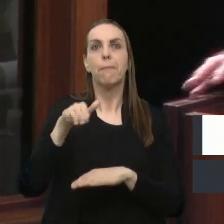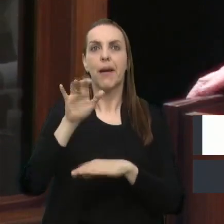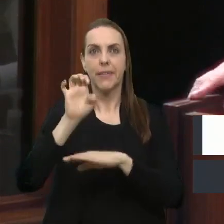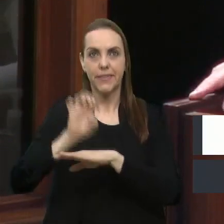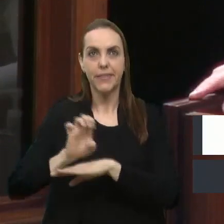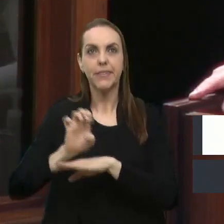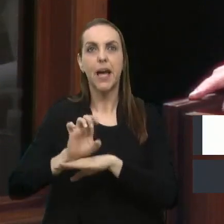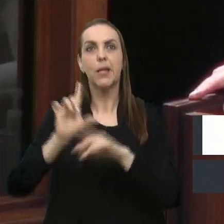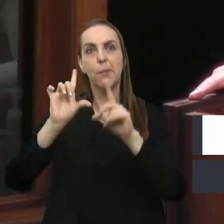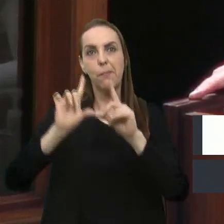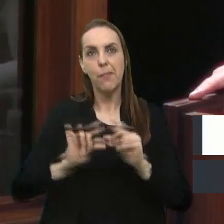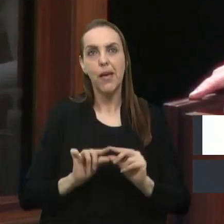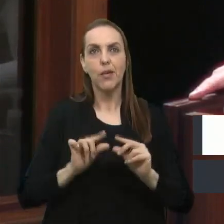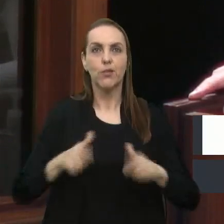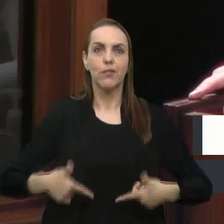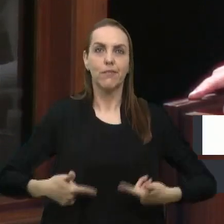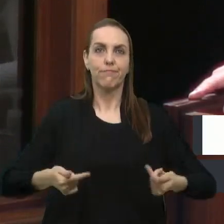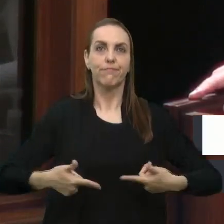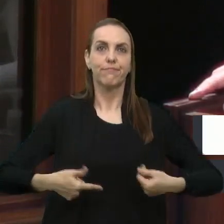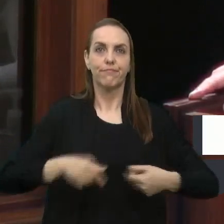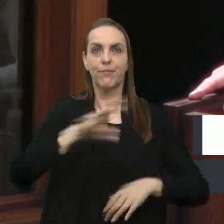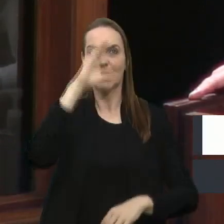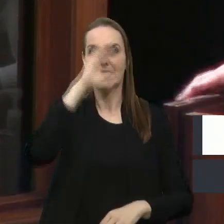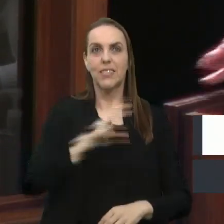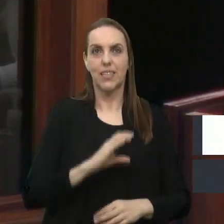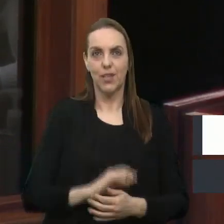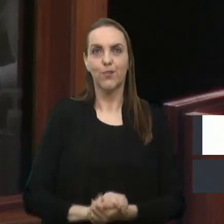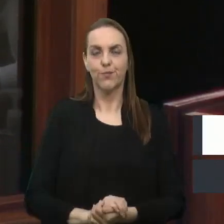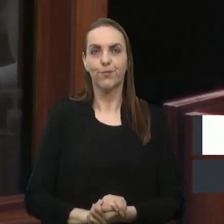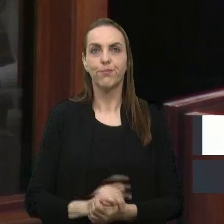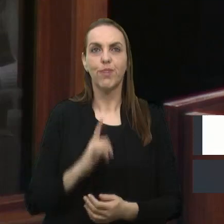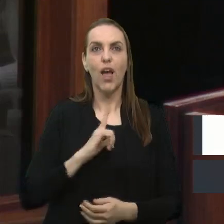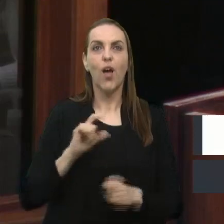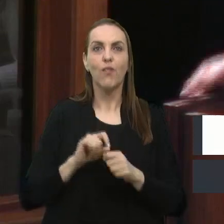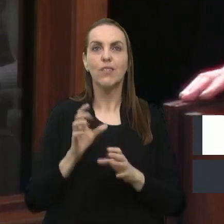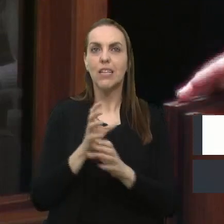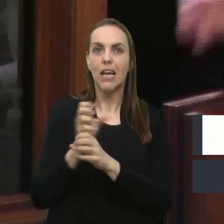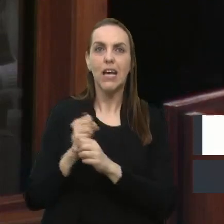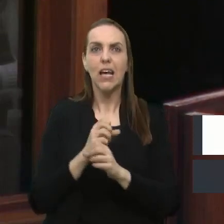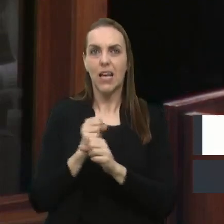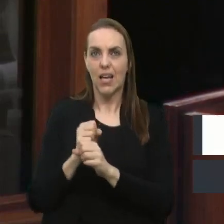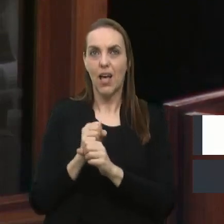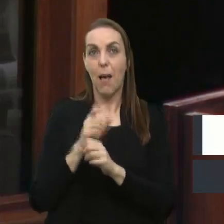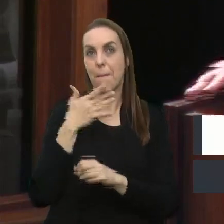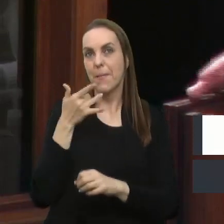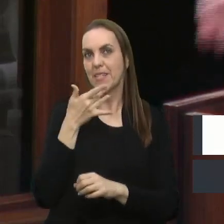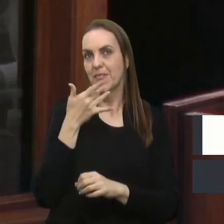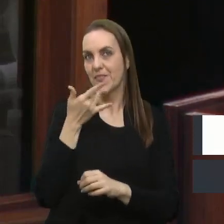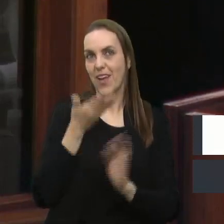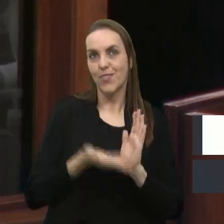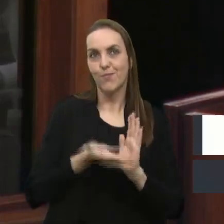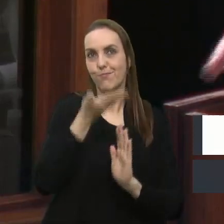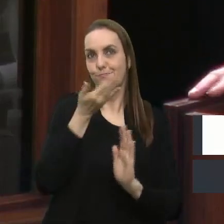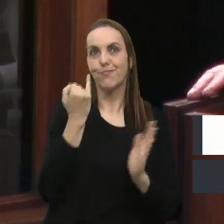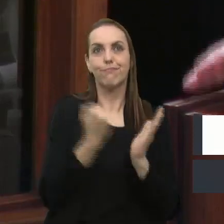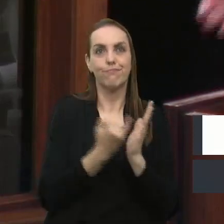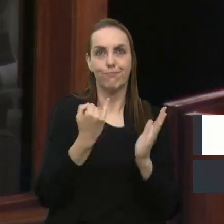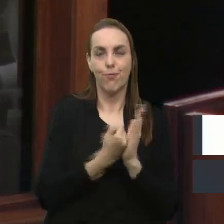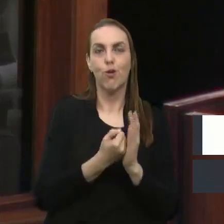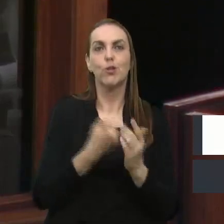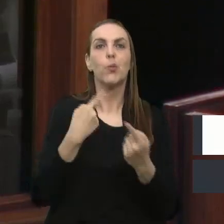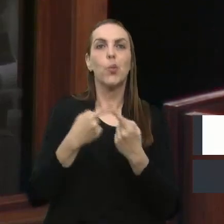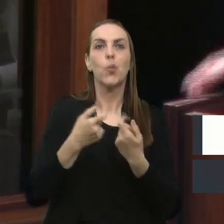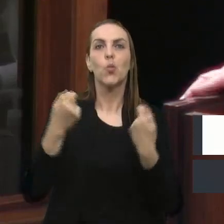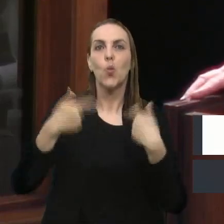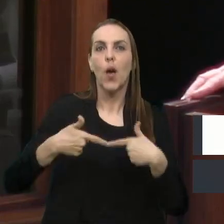do cidadão. É o velho cálculo, né? É mais fácil sempre subir a arrecadação do que fazer o dever de casa, baixar a despesa, diminuir o